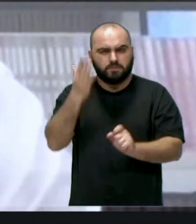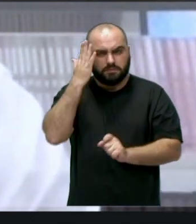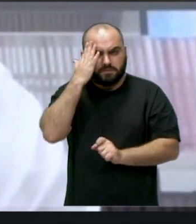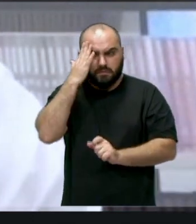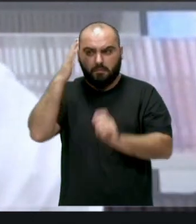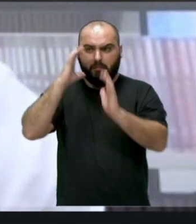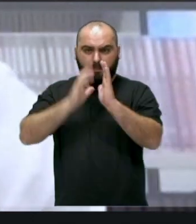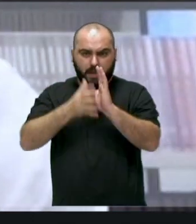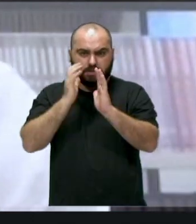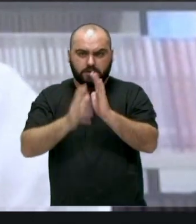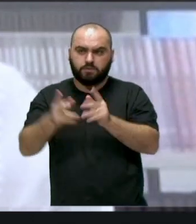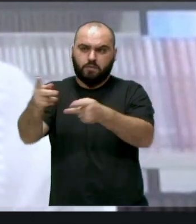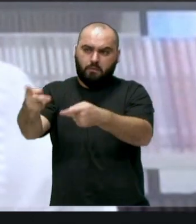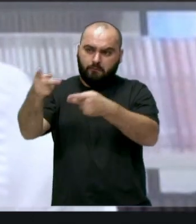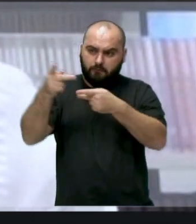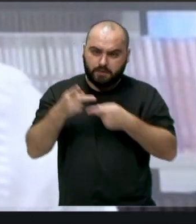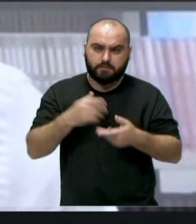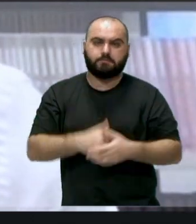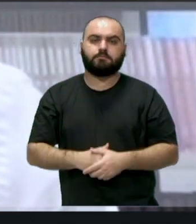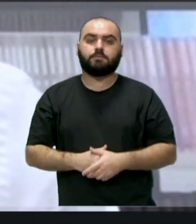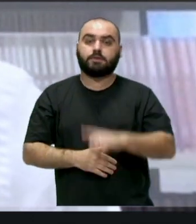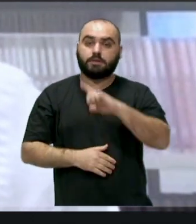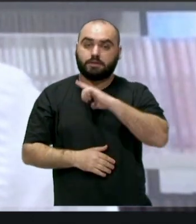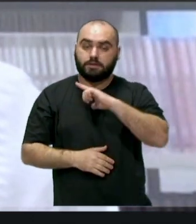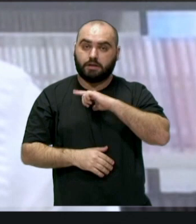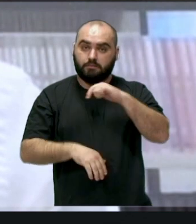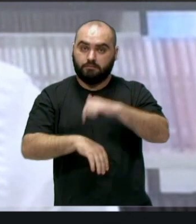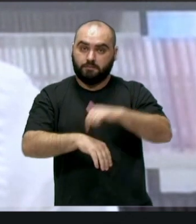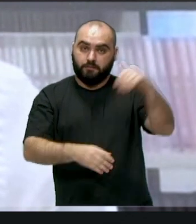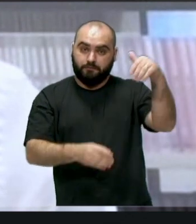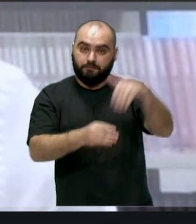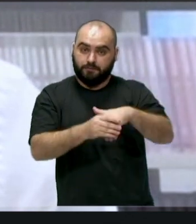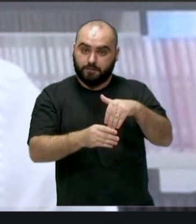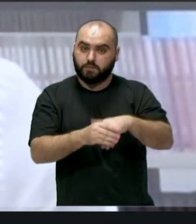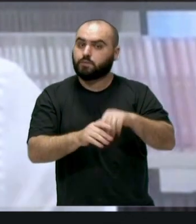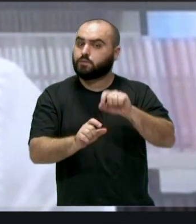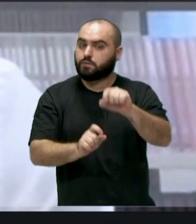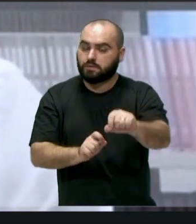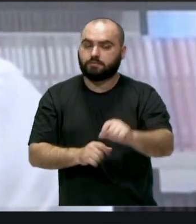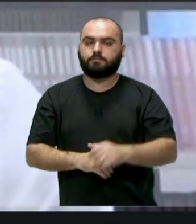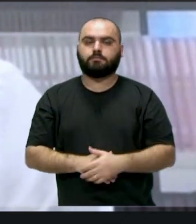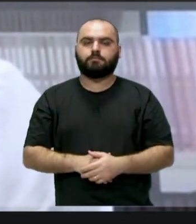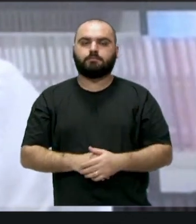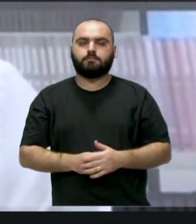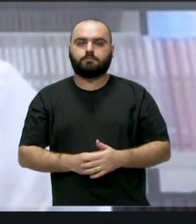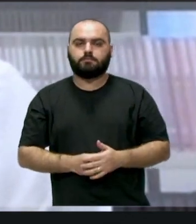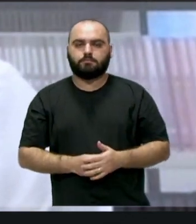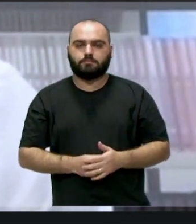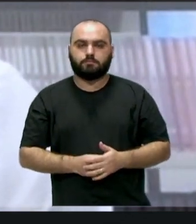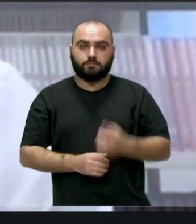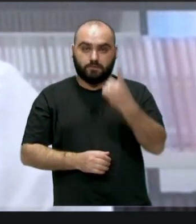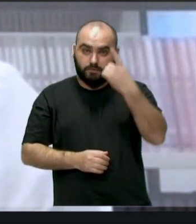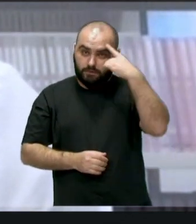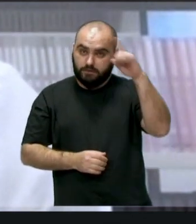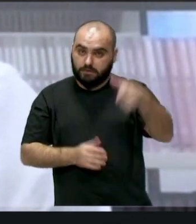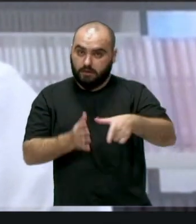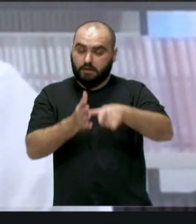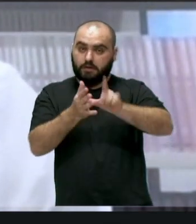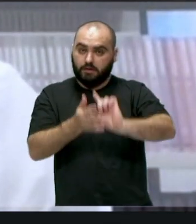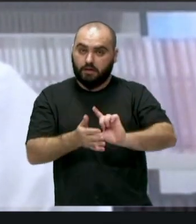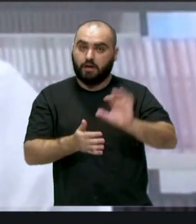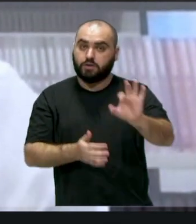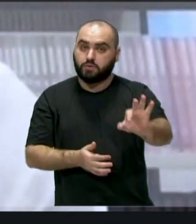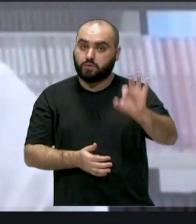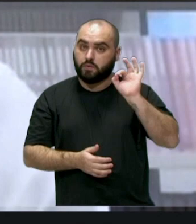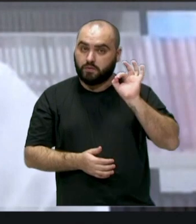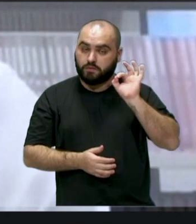partidos políticos são convidados, e aí nós temos a eleição paralela, né, que é aquela que a gente, um dia antes da eleição, nós